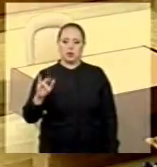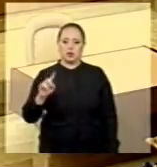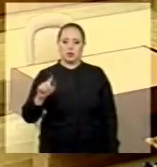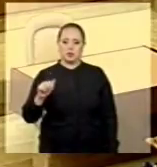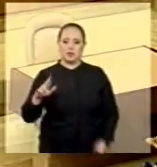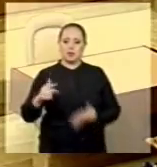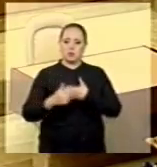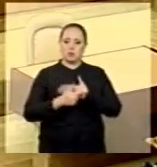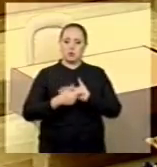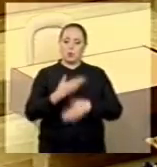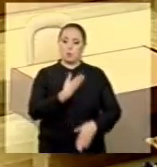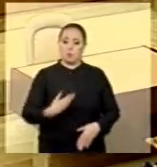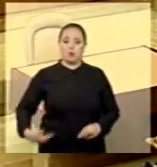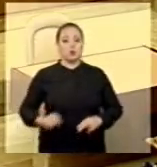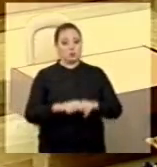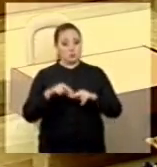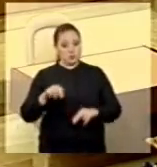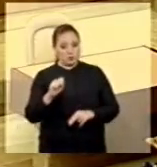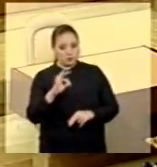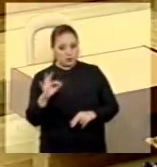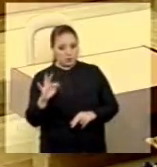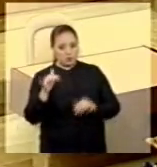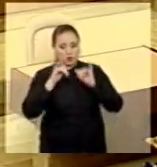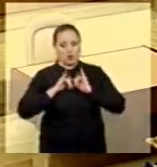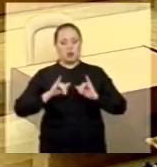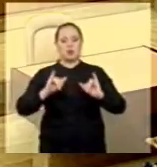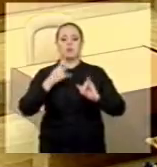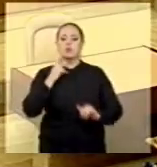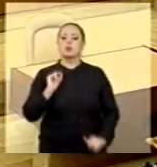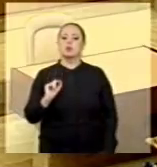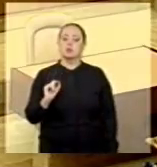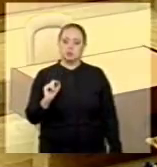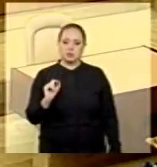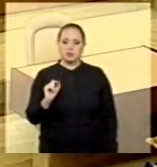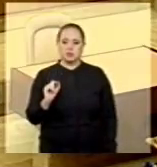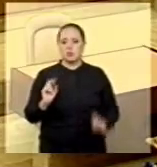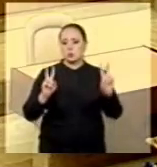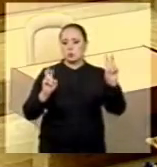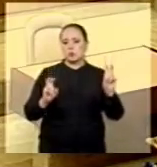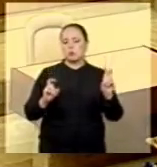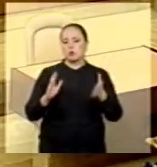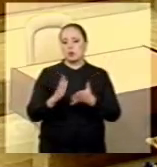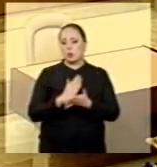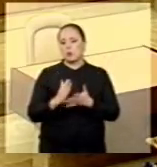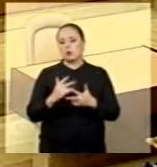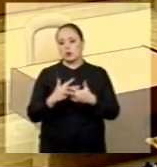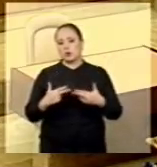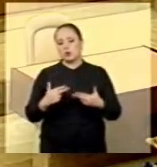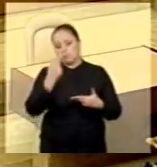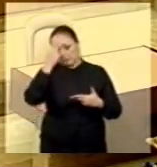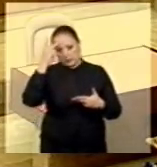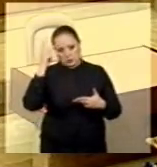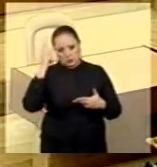É por essa razão que esta Corte já se manifestou no sentido de que, tratando-se de determinados ocupantes de